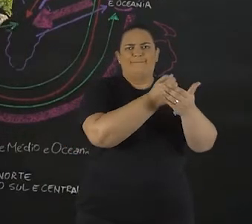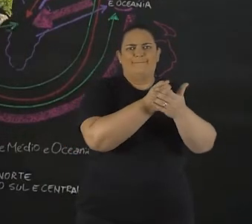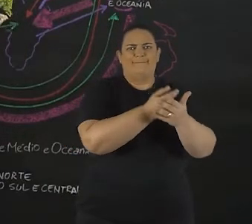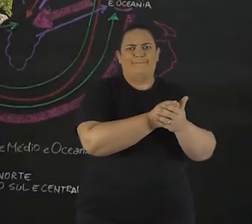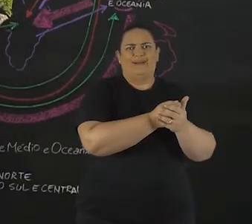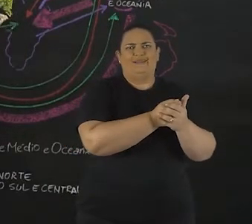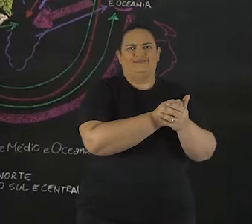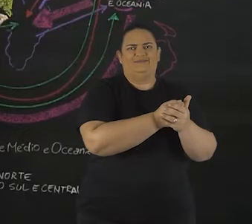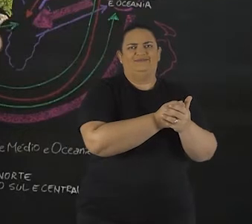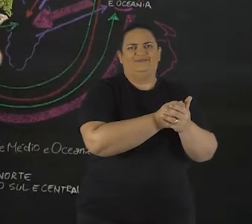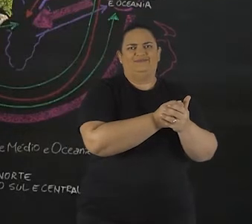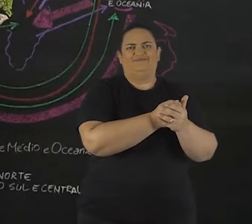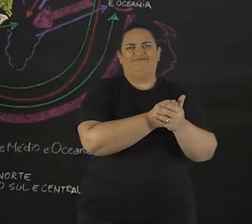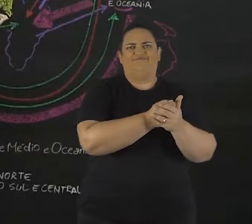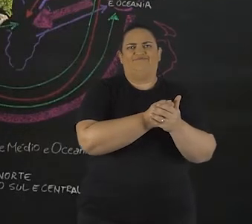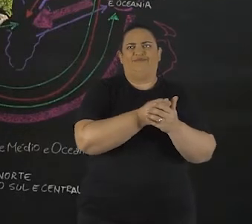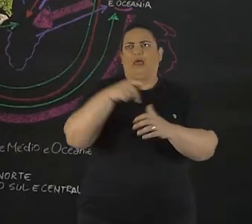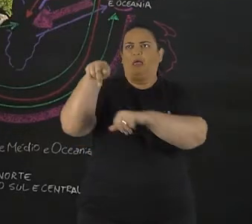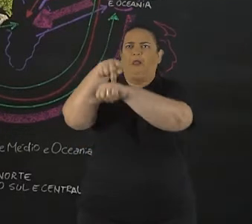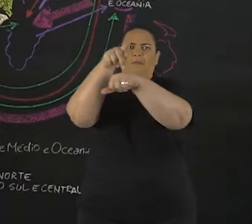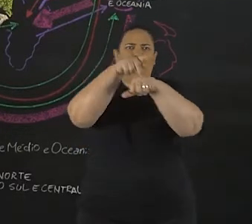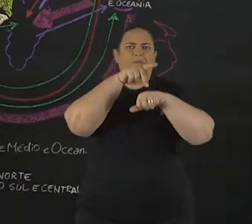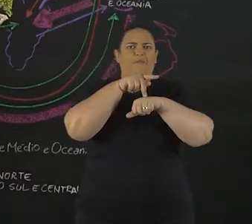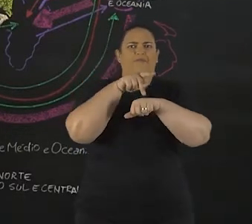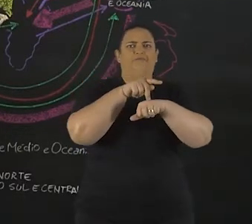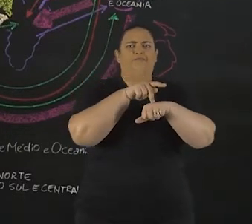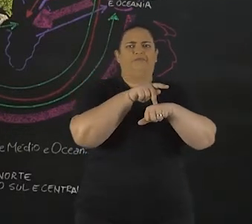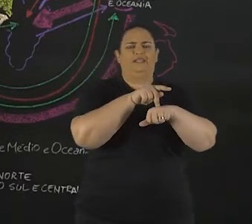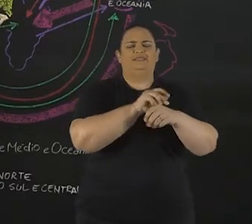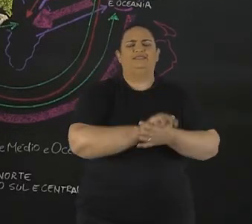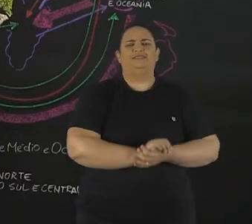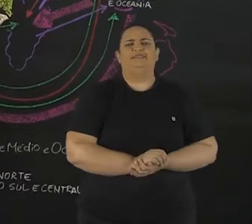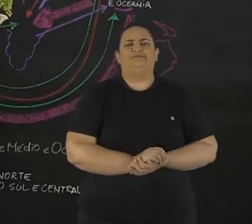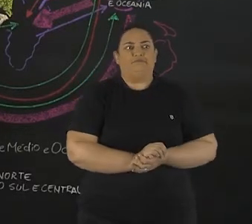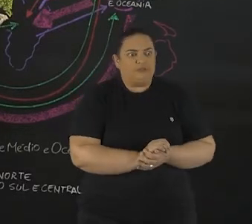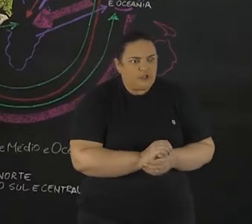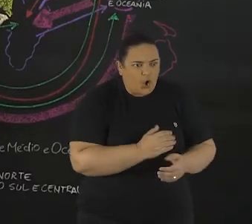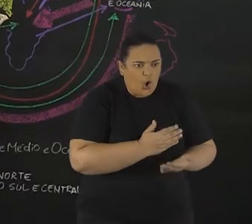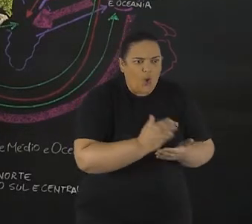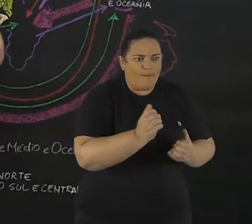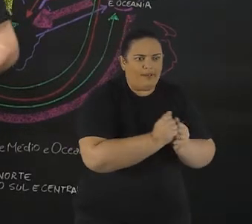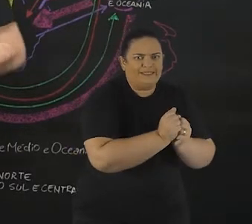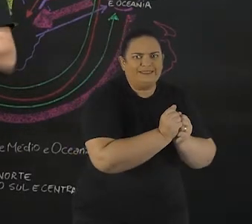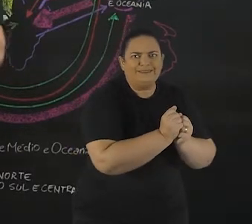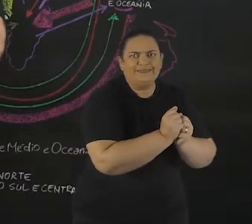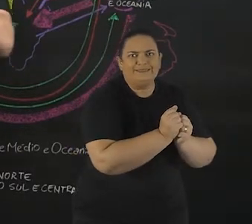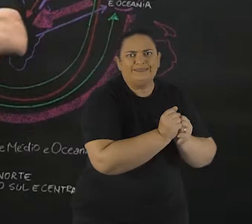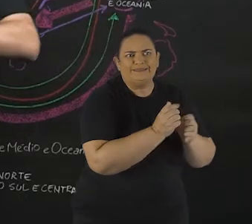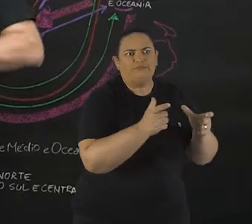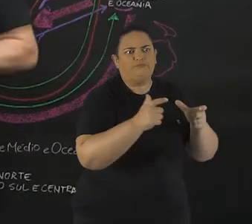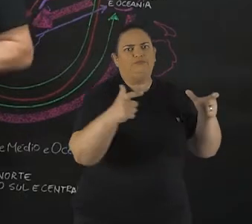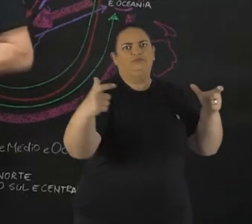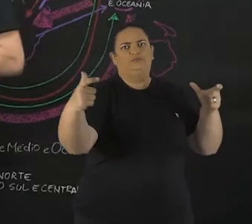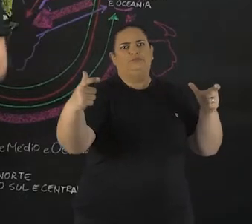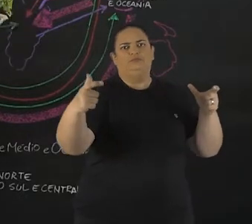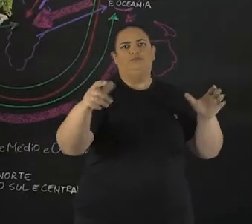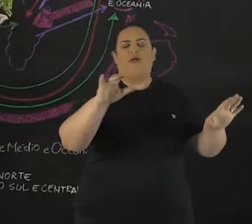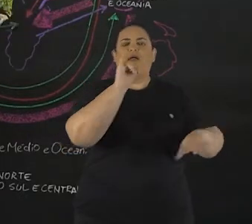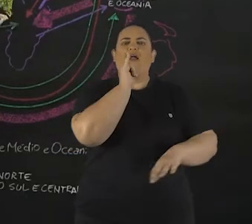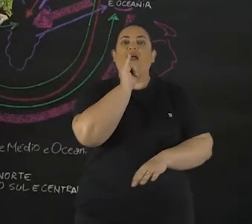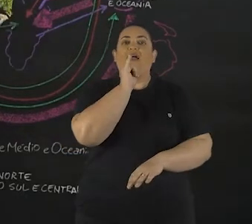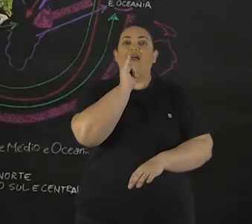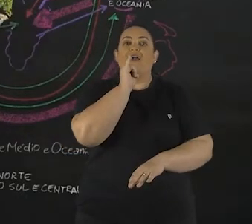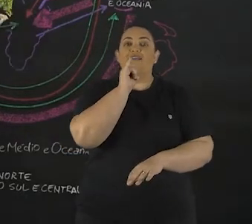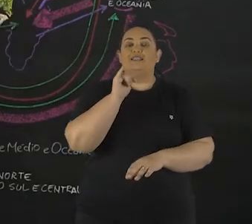desenvolvimento do mercado internacional, do fluxo de mercadorias, ele passa a ser maior. Um exemplo bem clássico aqui é